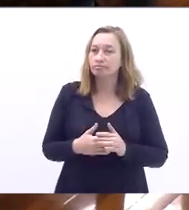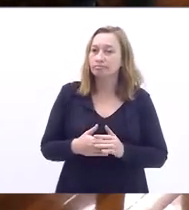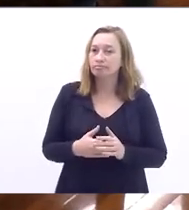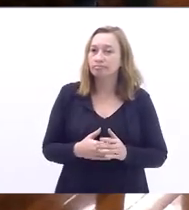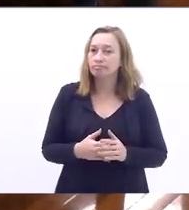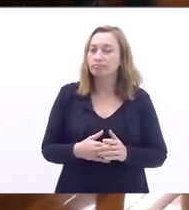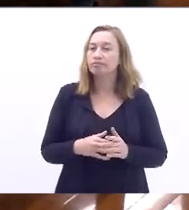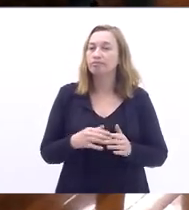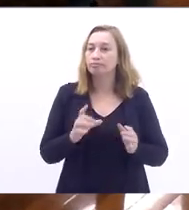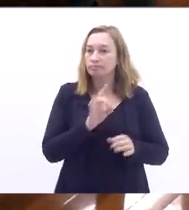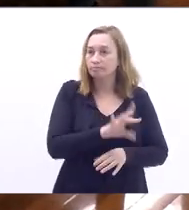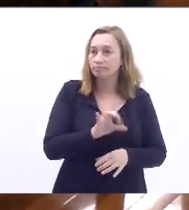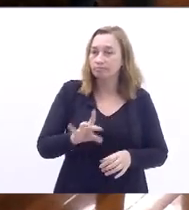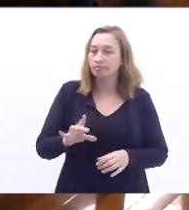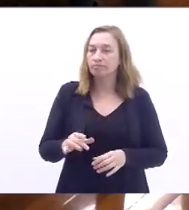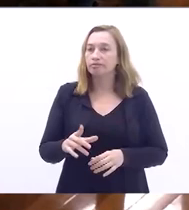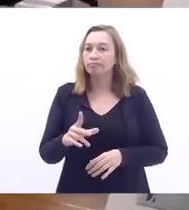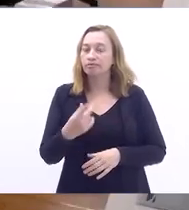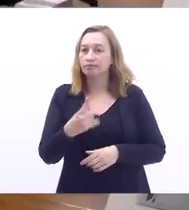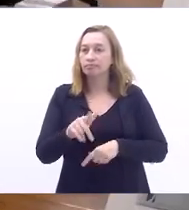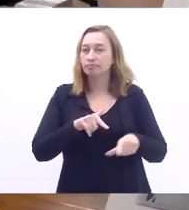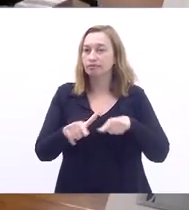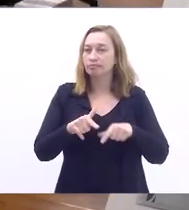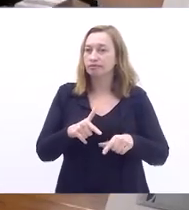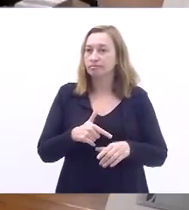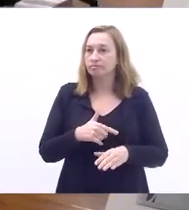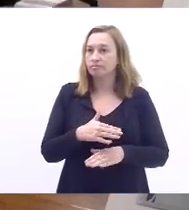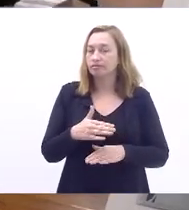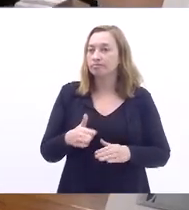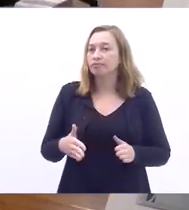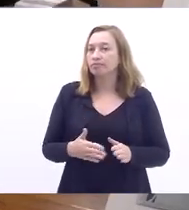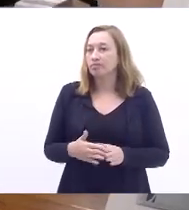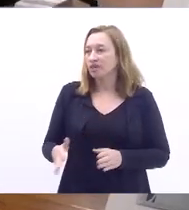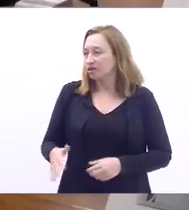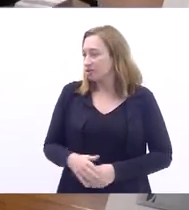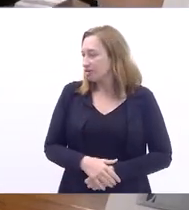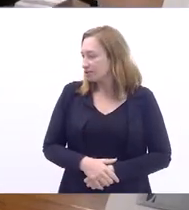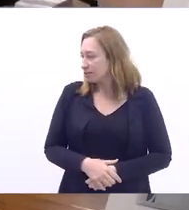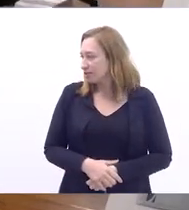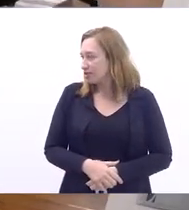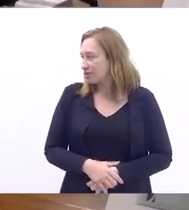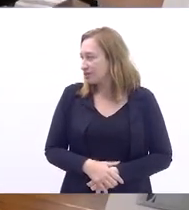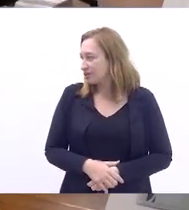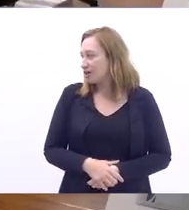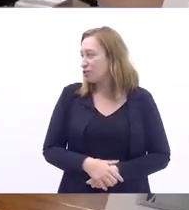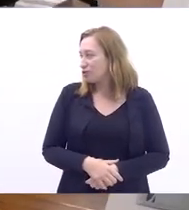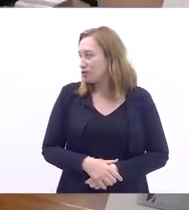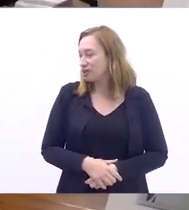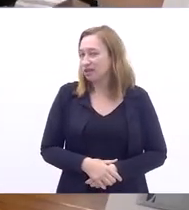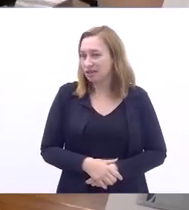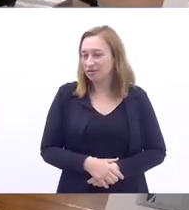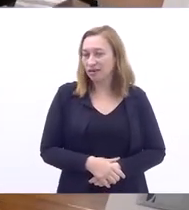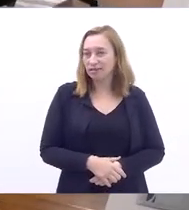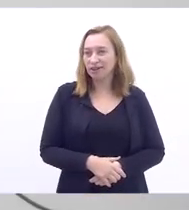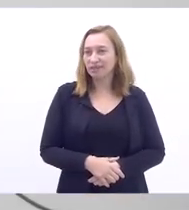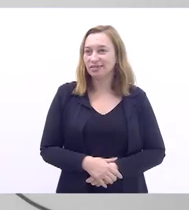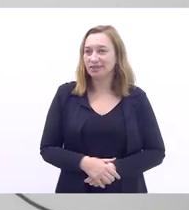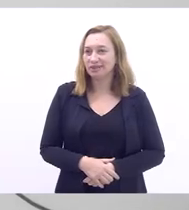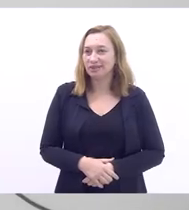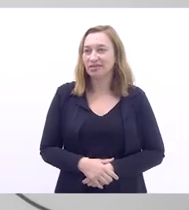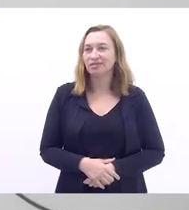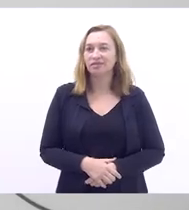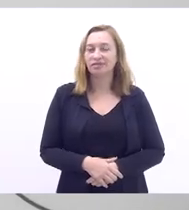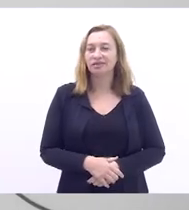todas as partes tem que fazer a sua parte nesse processo Obrigado Professor Luís passoni muito obrigado por sua manifestação é convida o professor